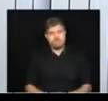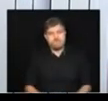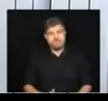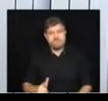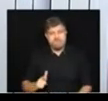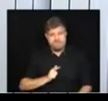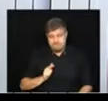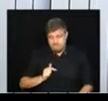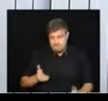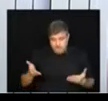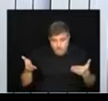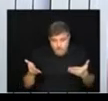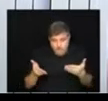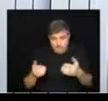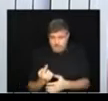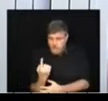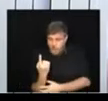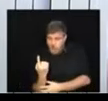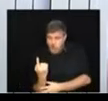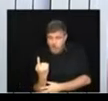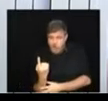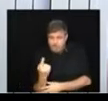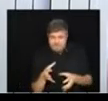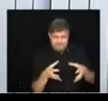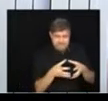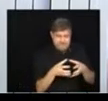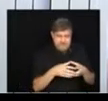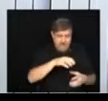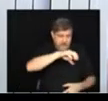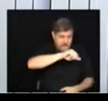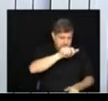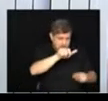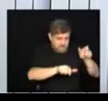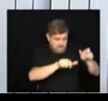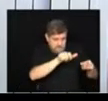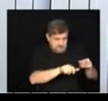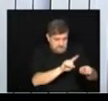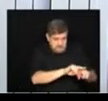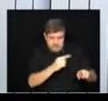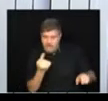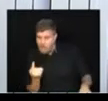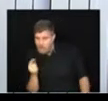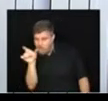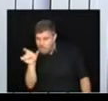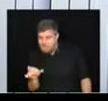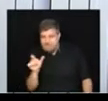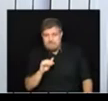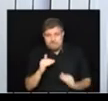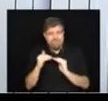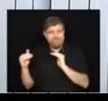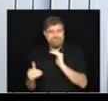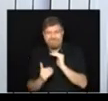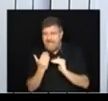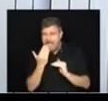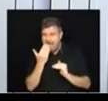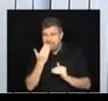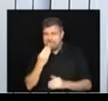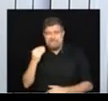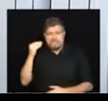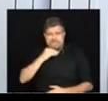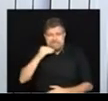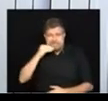Unidas, atualmente uma de cada nove pessoas no mundo está subalimentada. Então, no